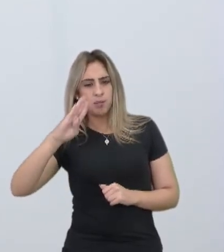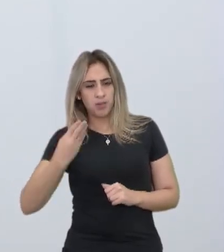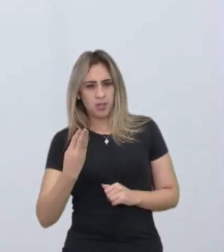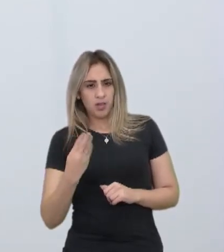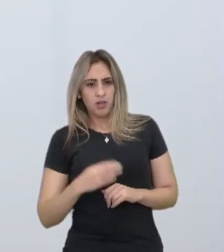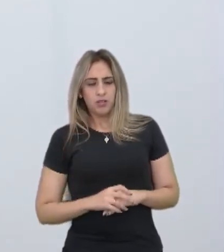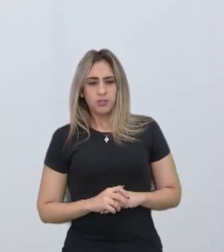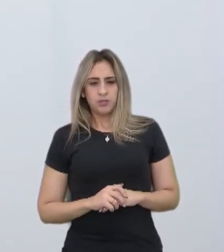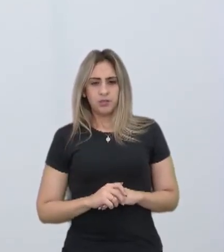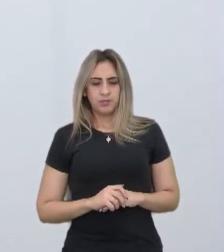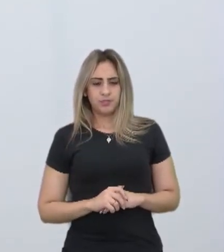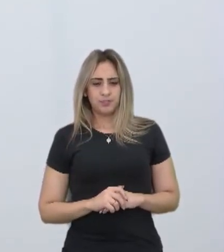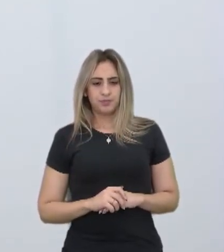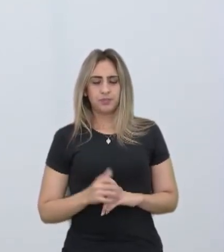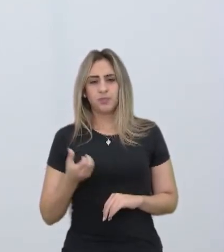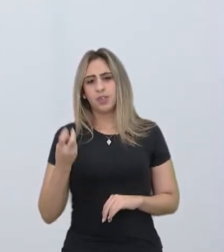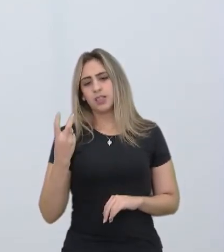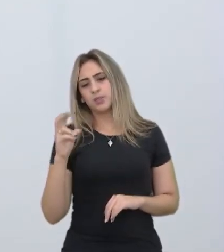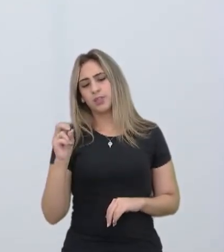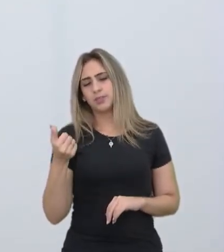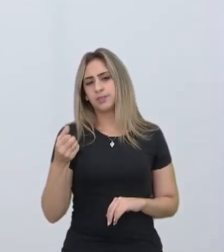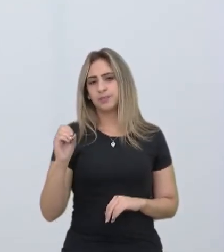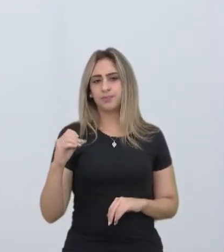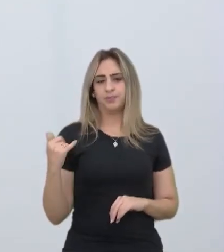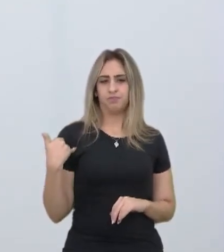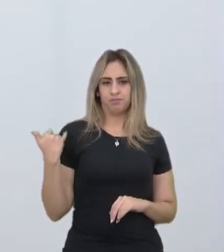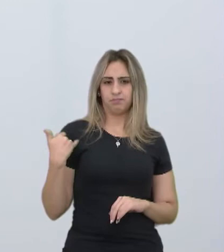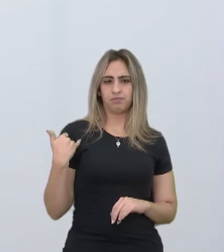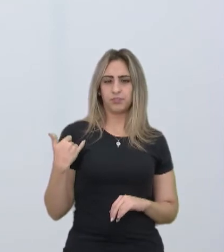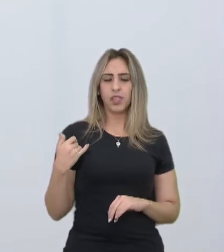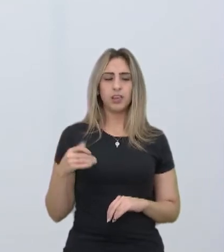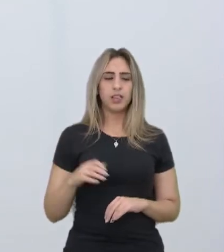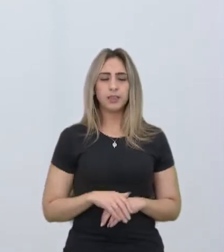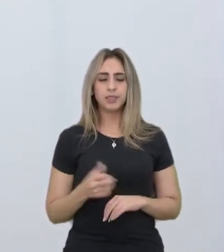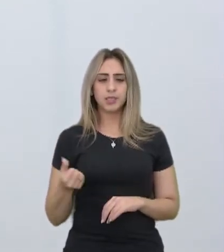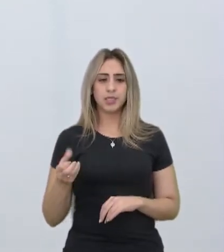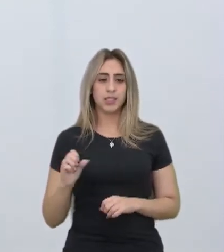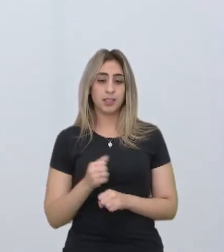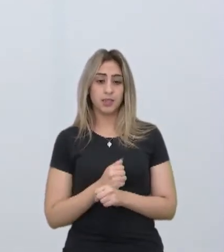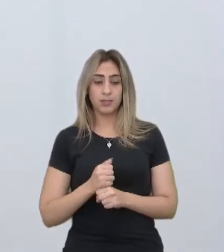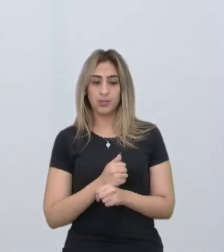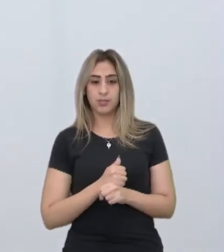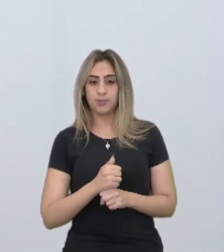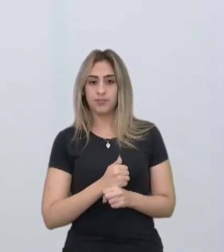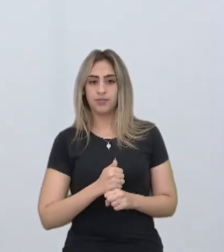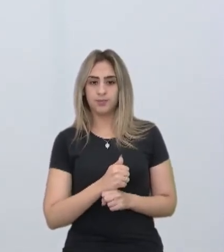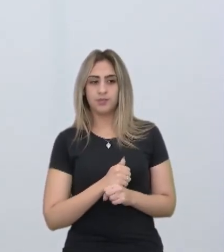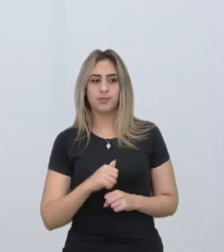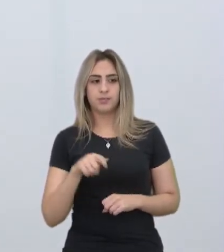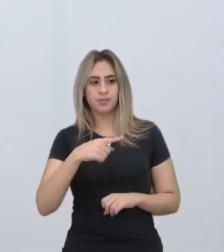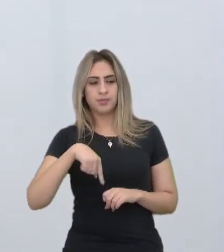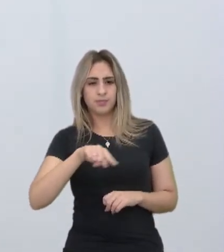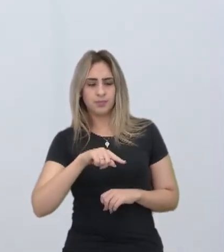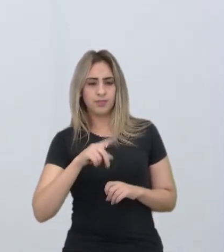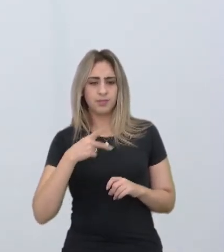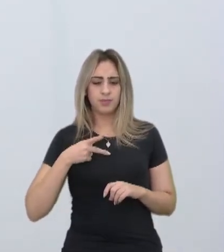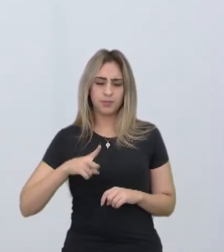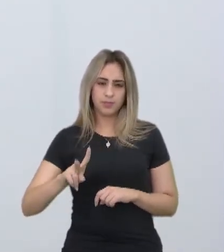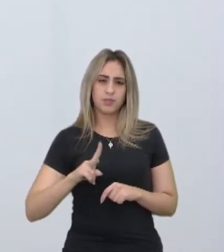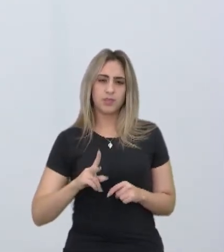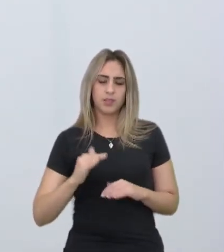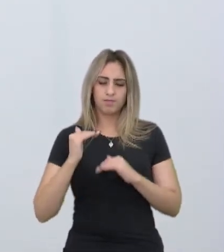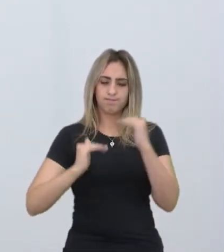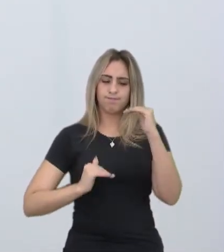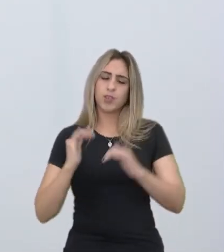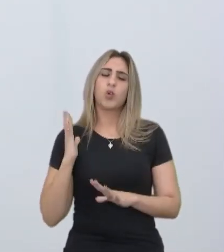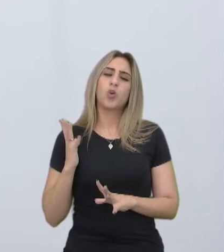Em 50, 60 anos já atingiu os 7, e aí um pouco nessa mesma proporção aí